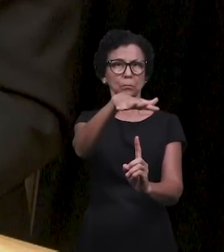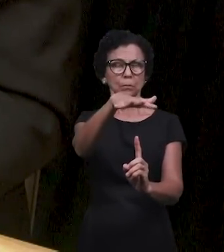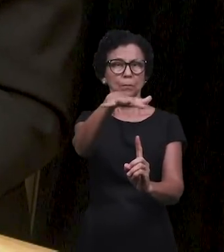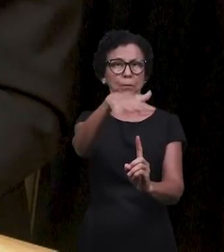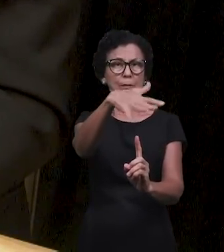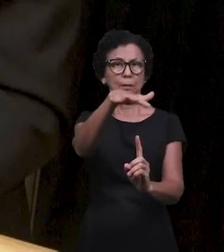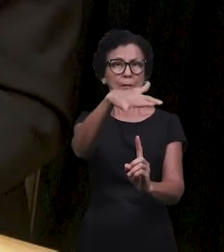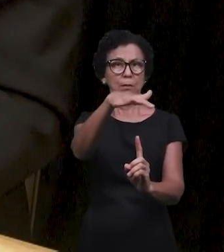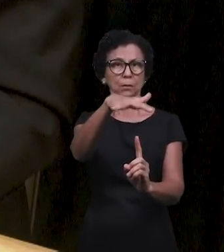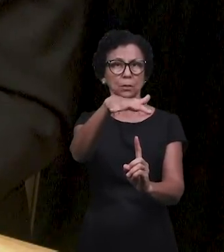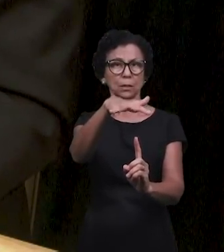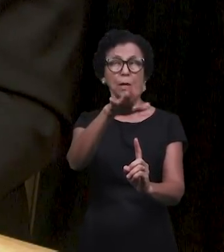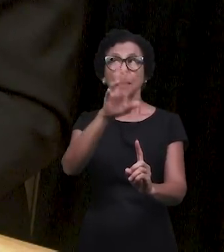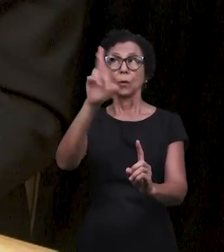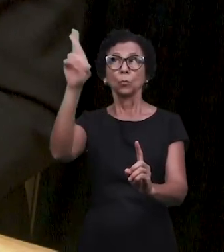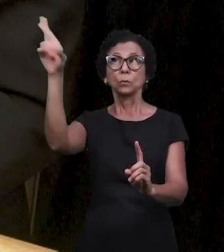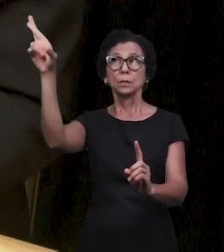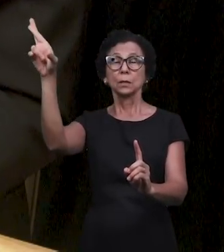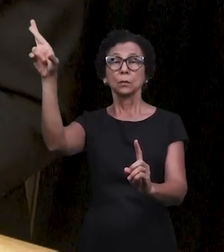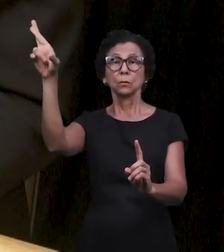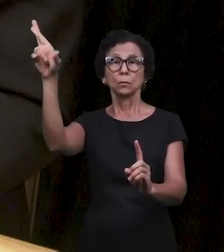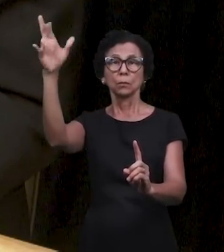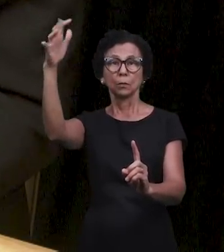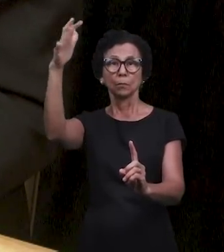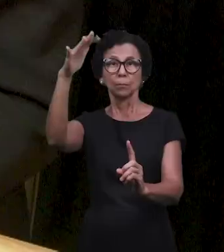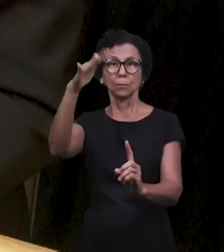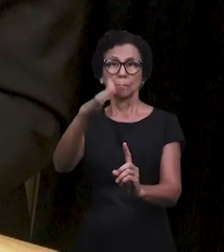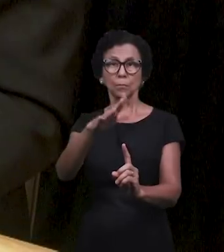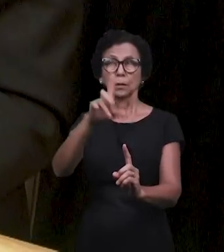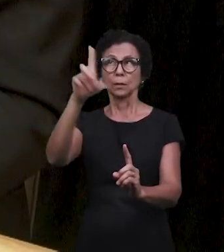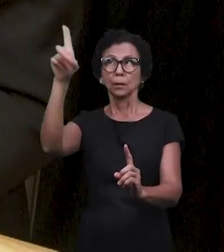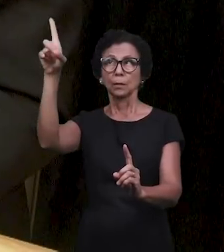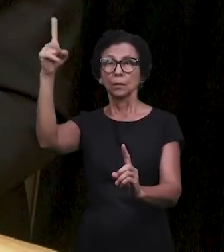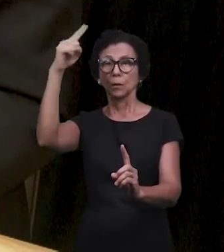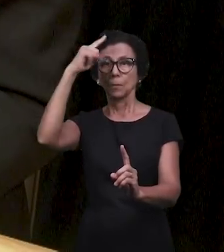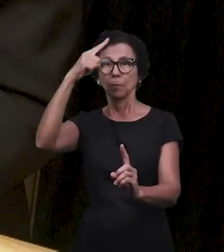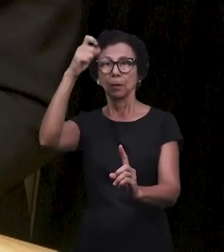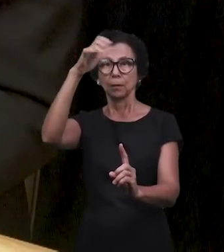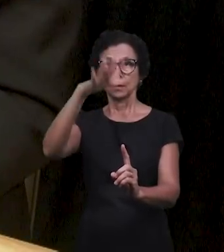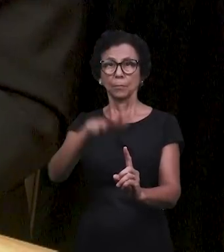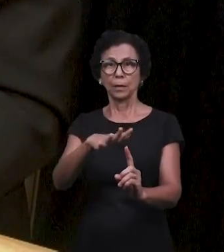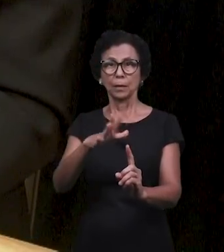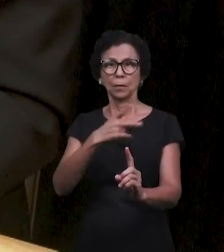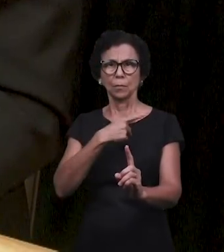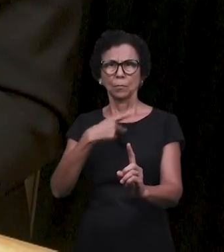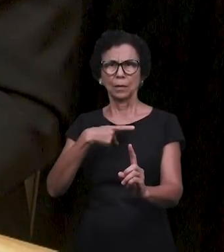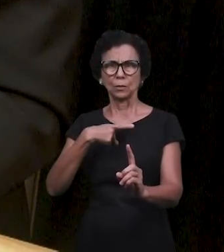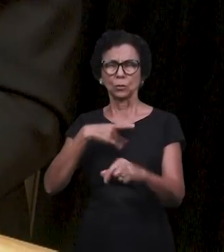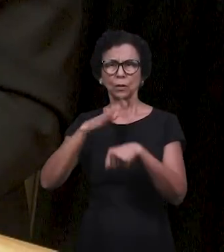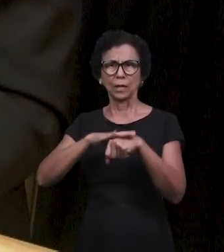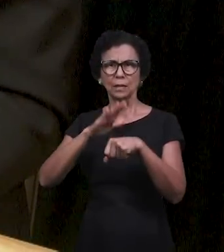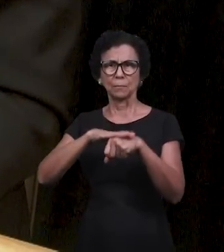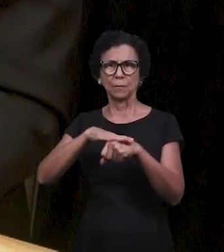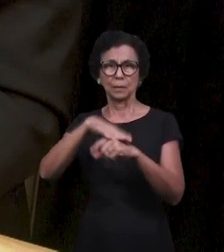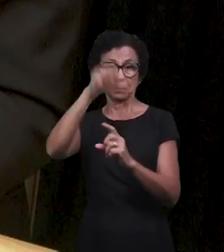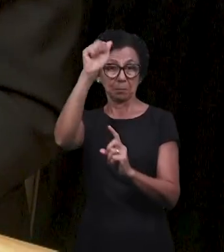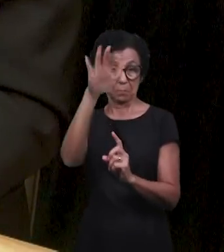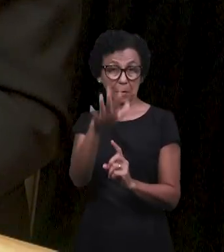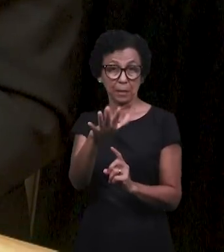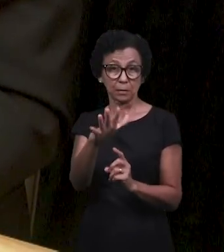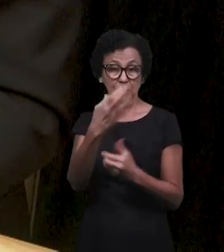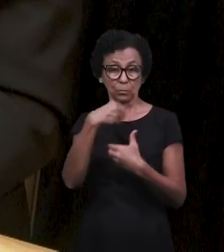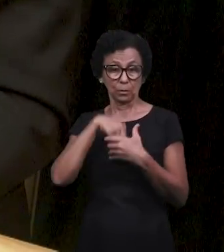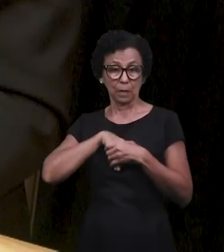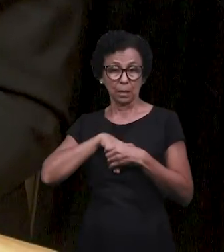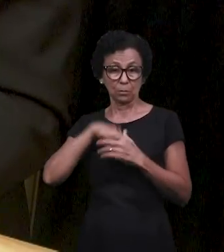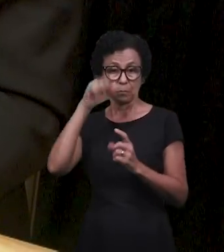Senhor. É do alto que vem a nossa bênção. Não é o pastor que é a bênção. Ele está impetrando uma bênção que é do Senhor, que não é